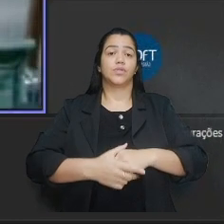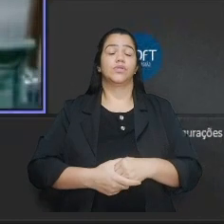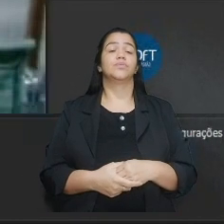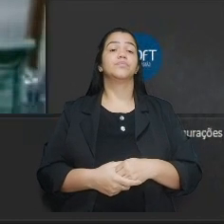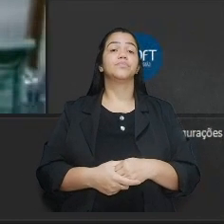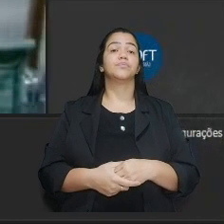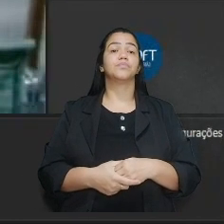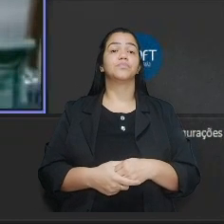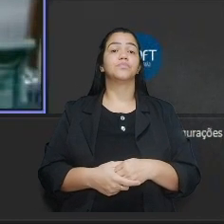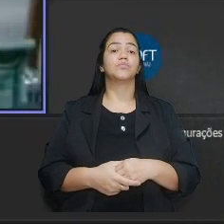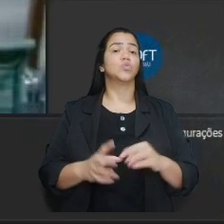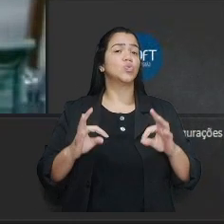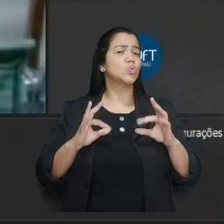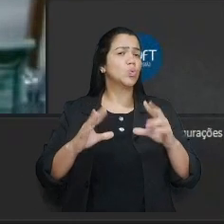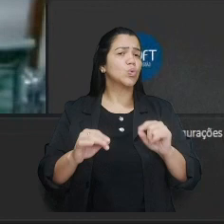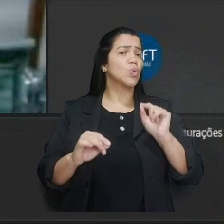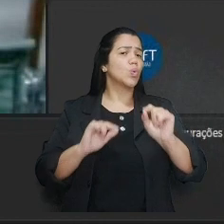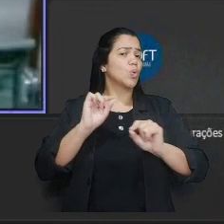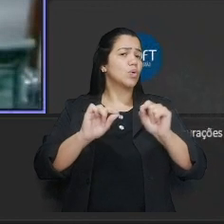membros.